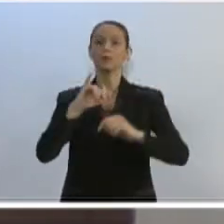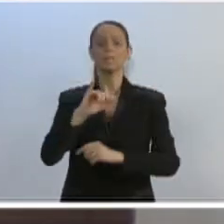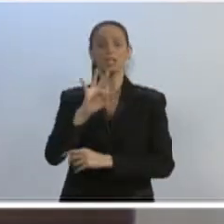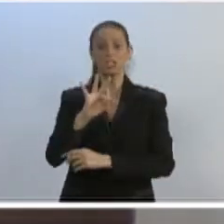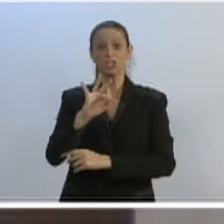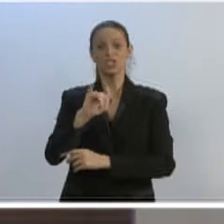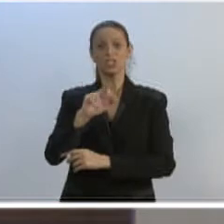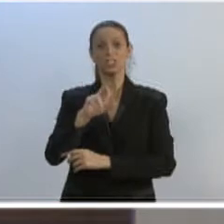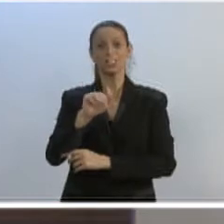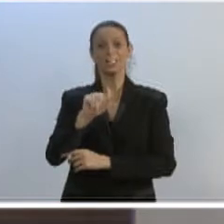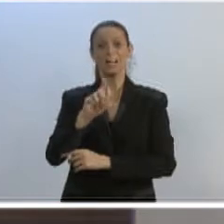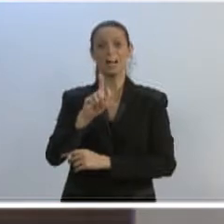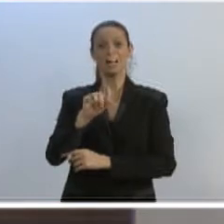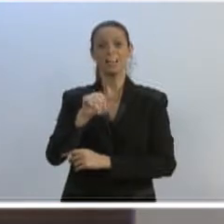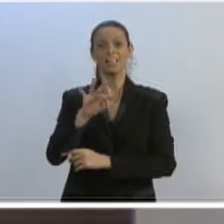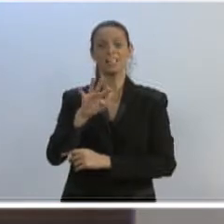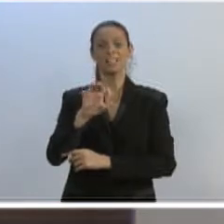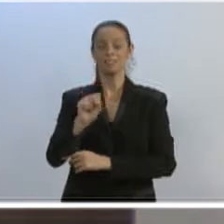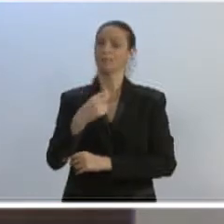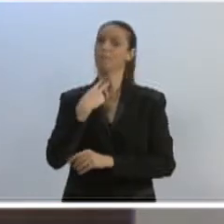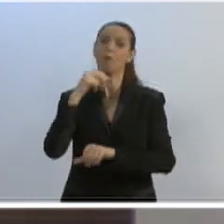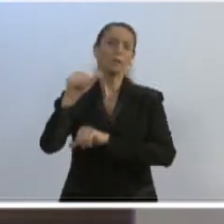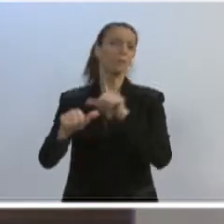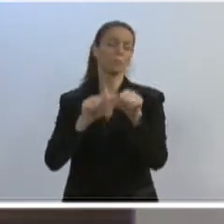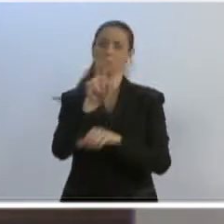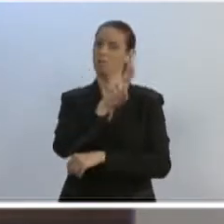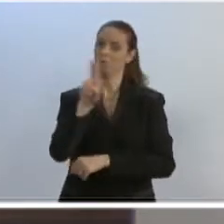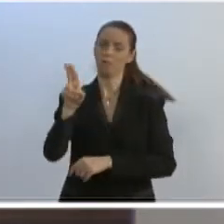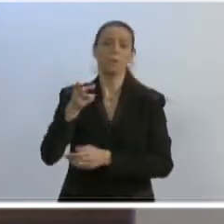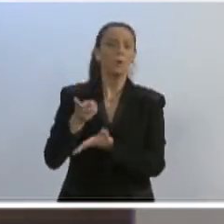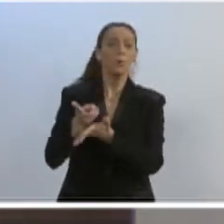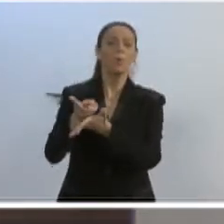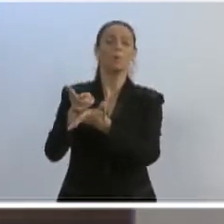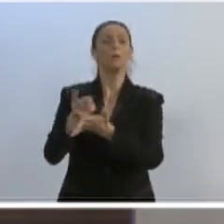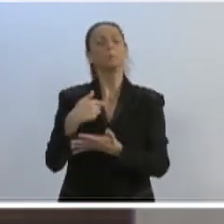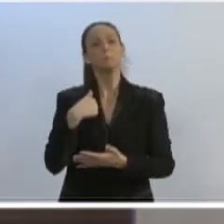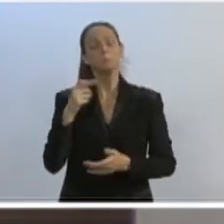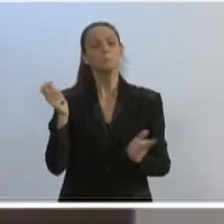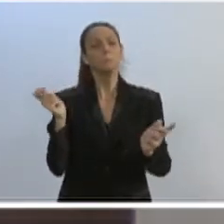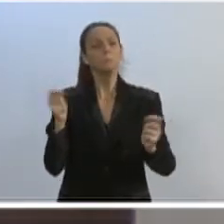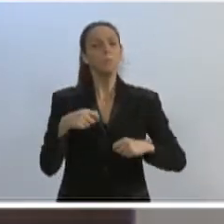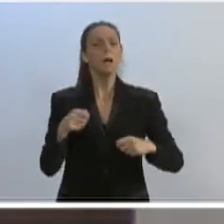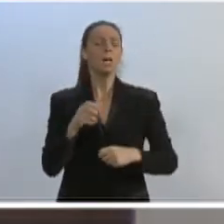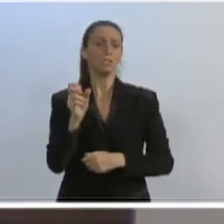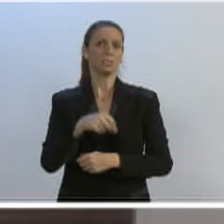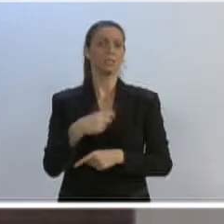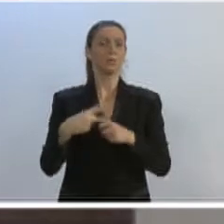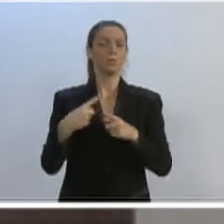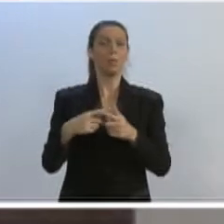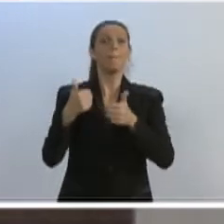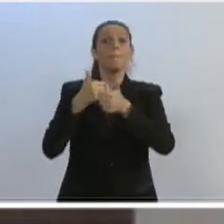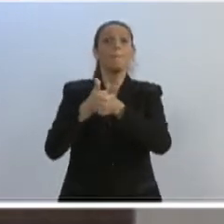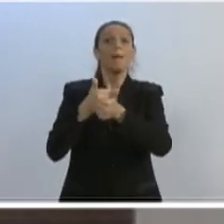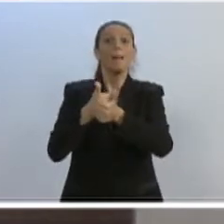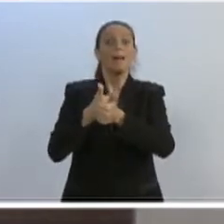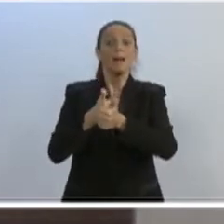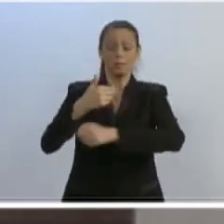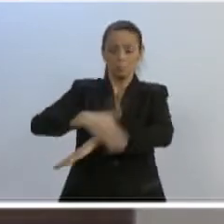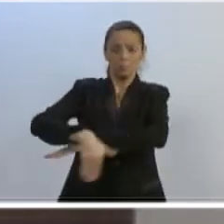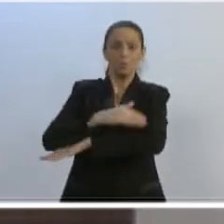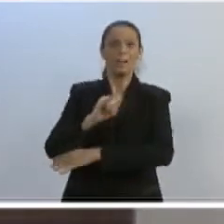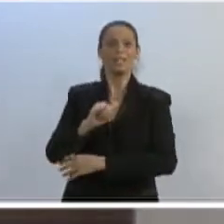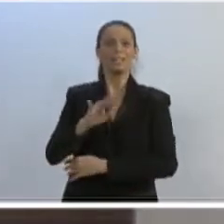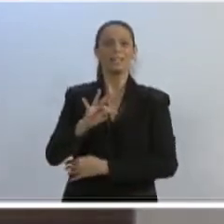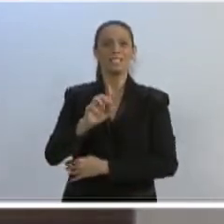então eu entendo perfeitamente que é tem viabilidade próximo aqui é muita já itens diversos grupos de